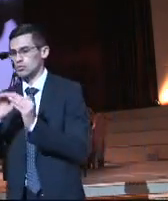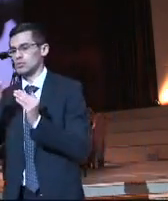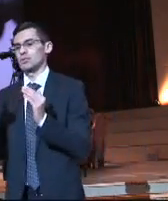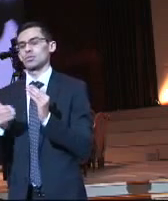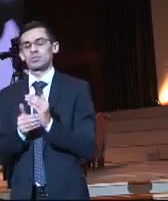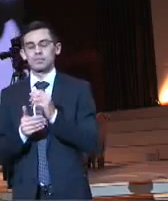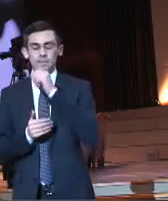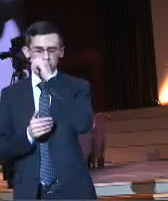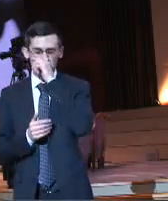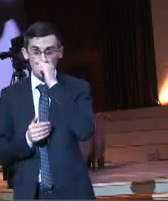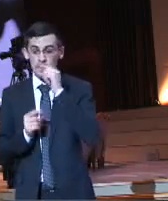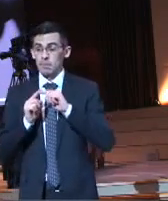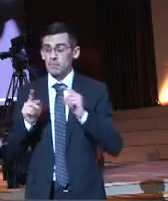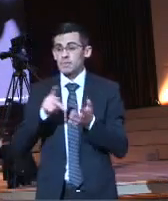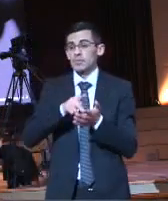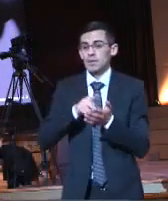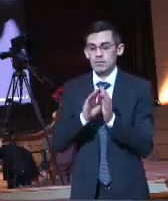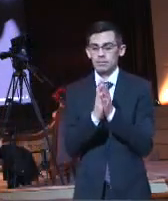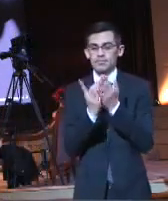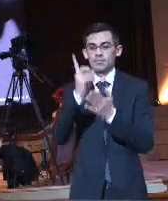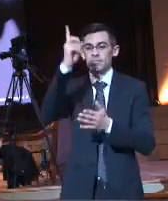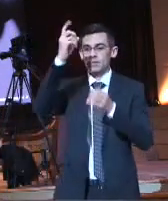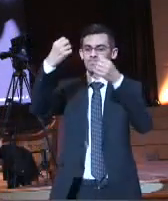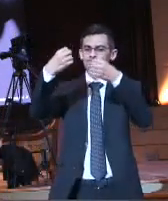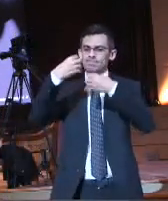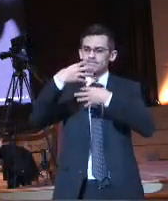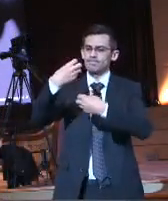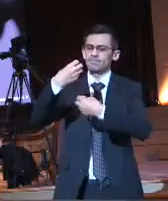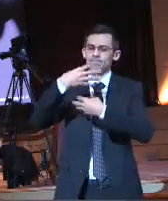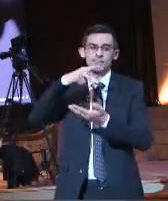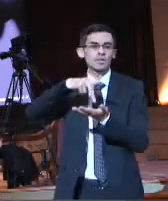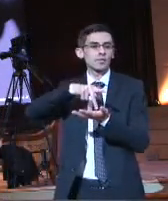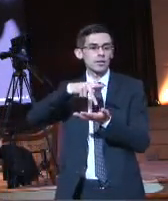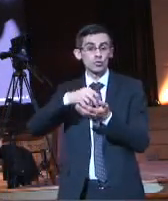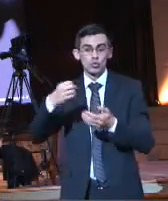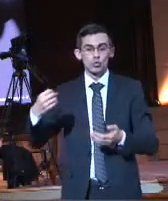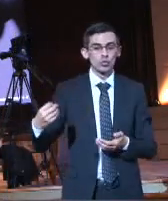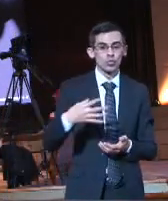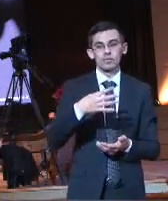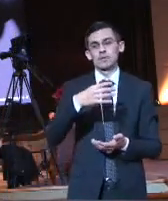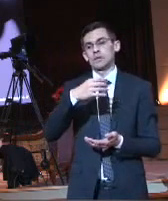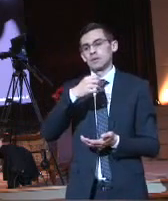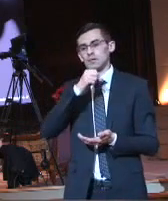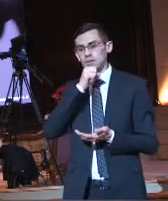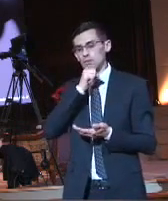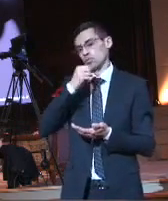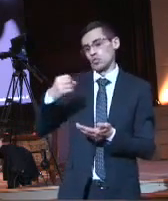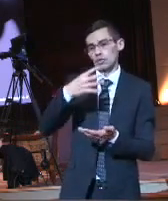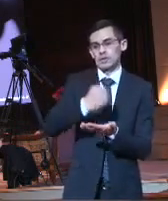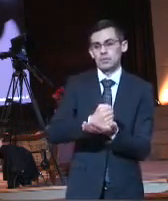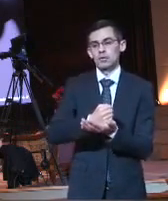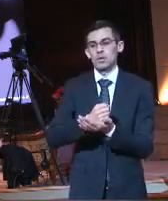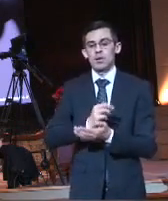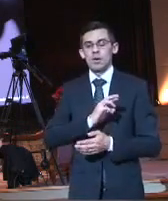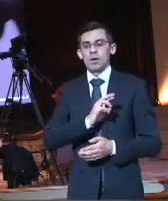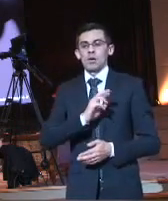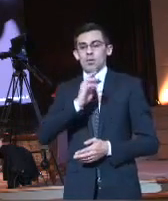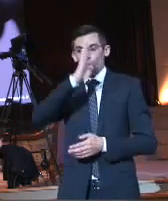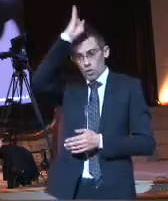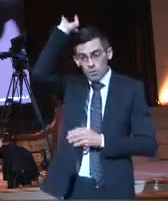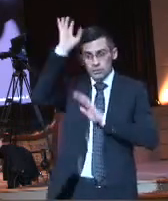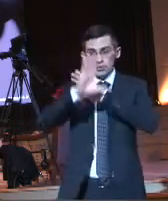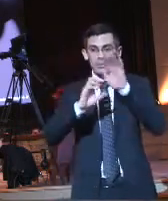mais. E é isso que a palavra de Deus vai ensinar para a gente também no Novo Testamento. Romanos 8, versículos